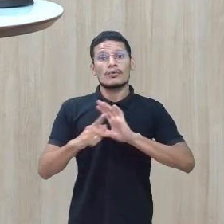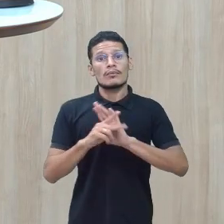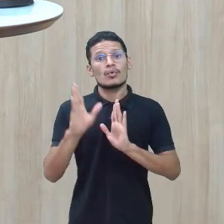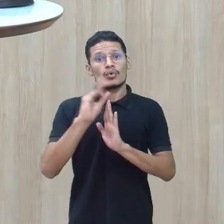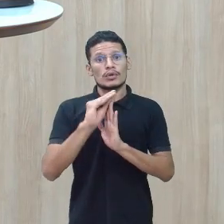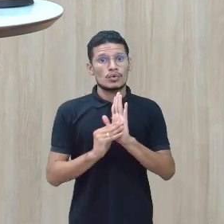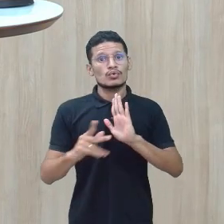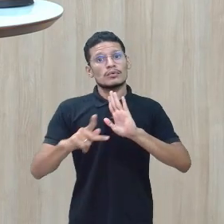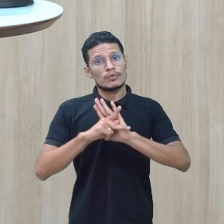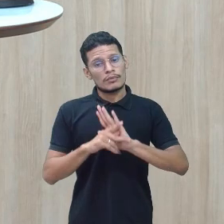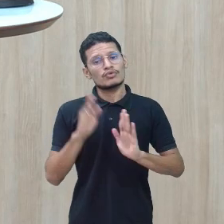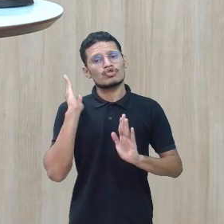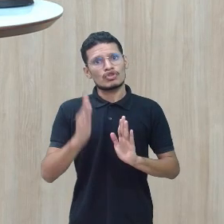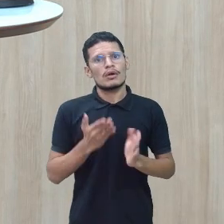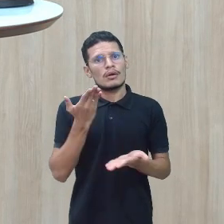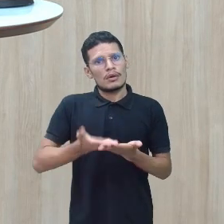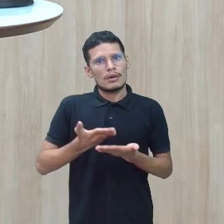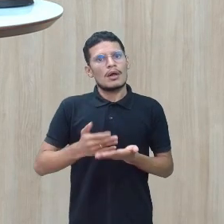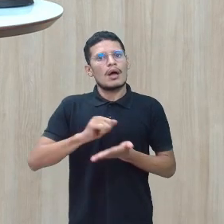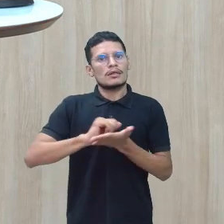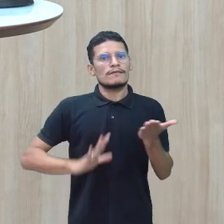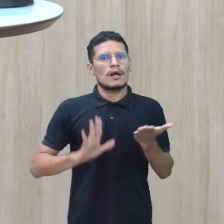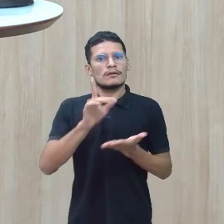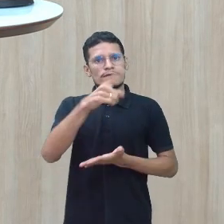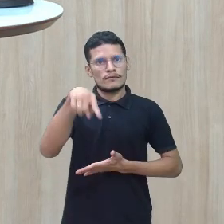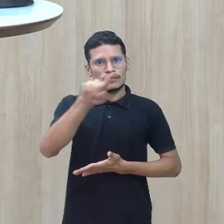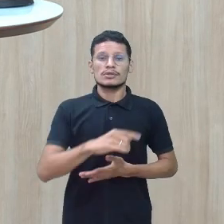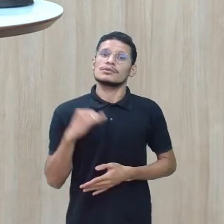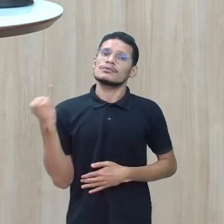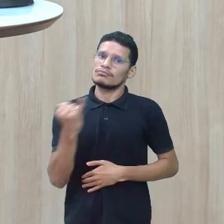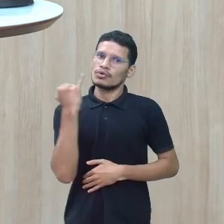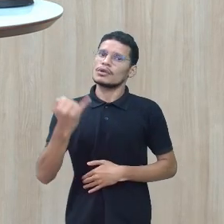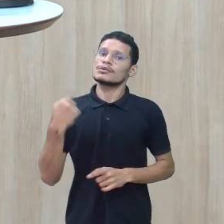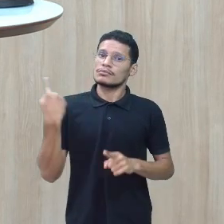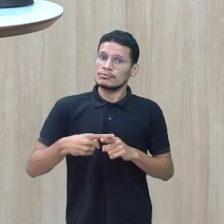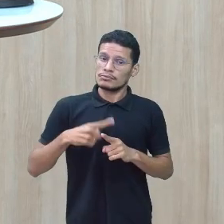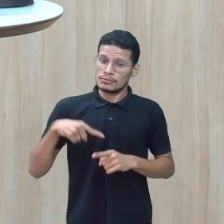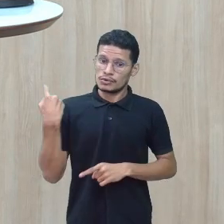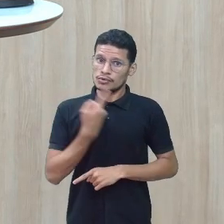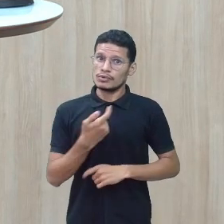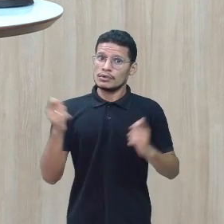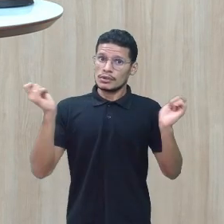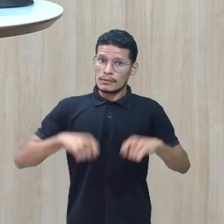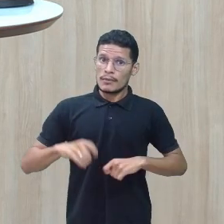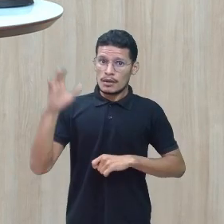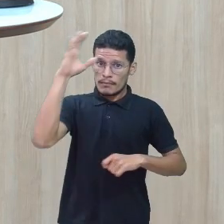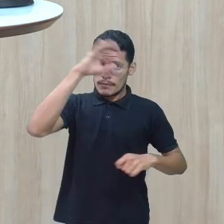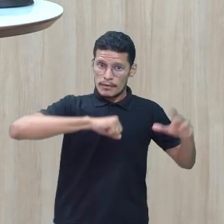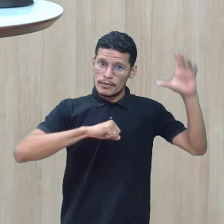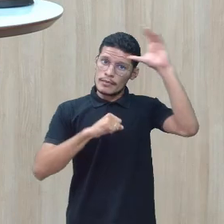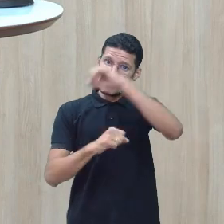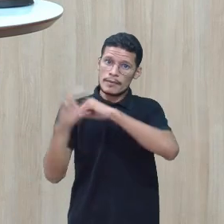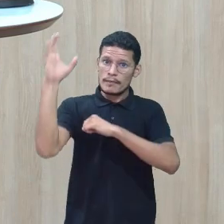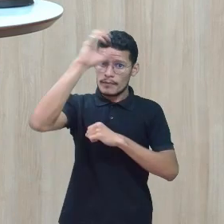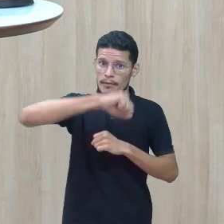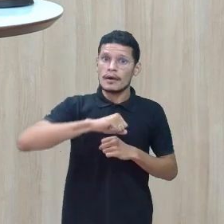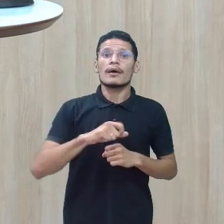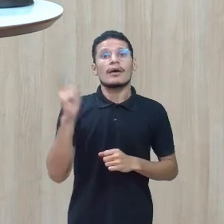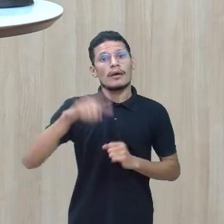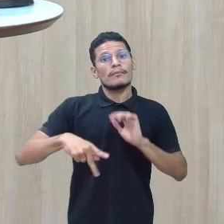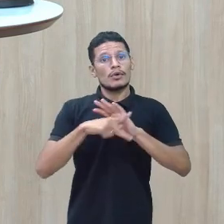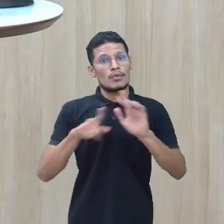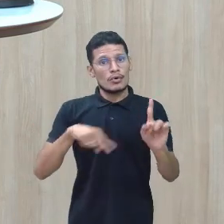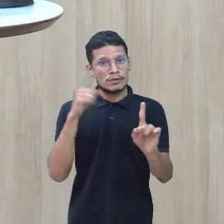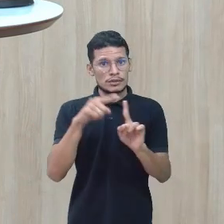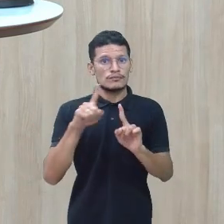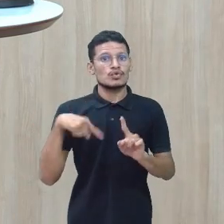das trilhas, as atividades de vocês. É muito importante para que a gente possa ter uma boa aprendizagem, que é o meu grande